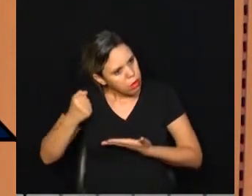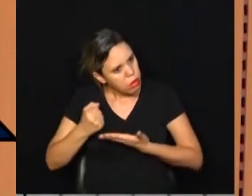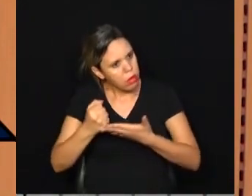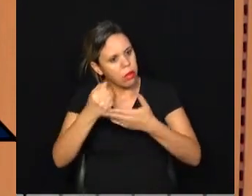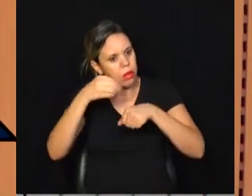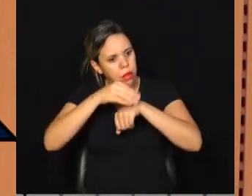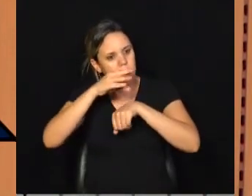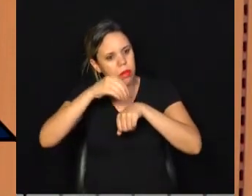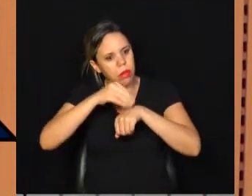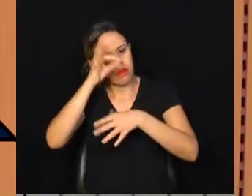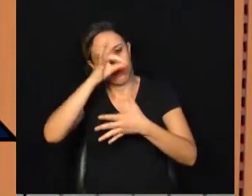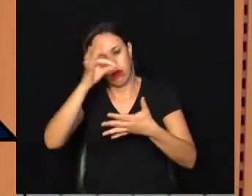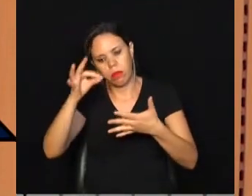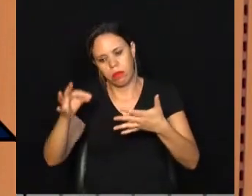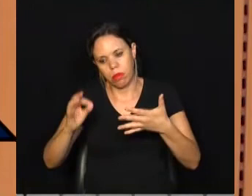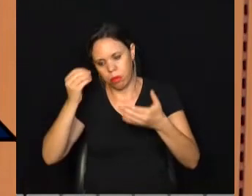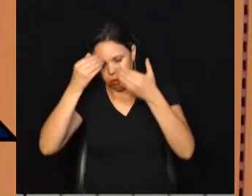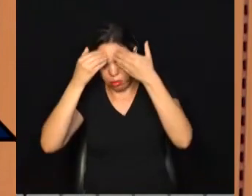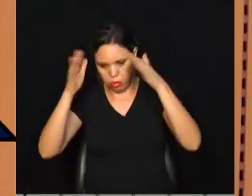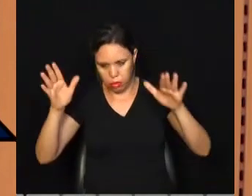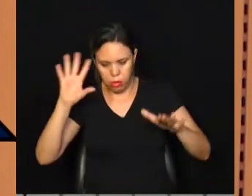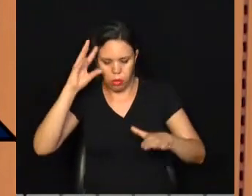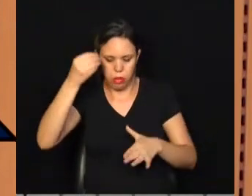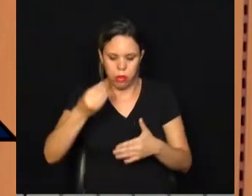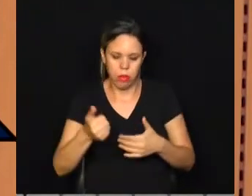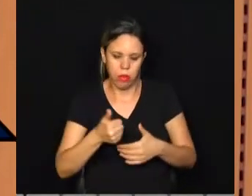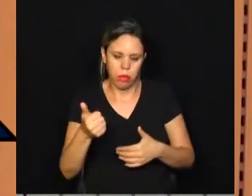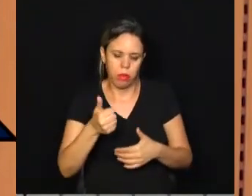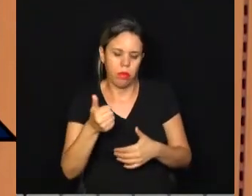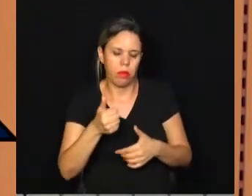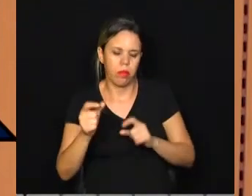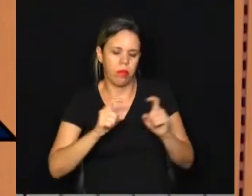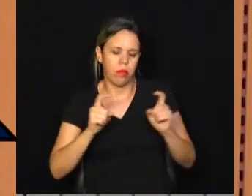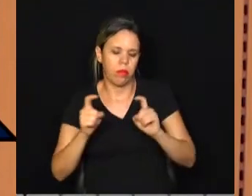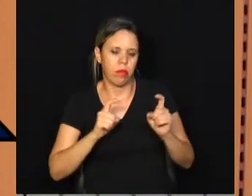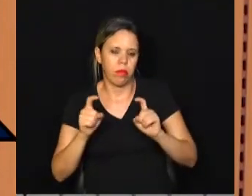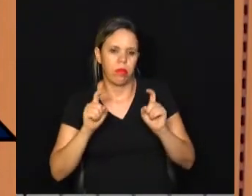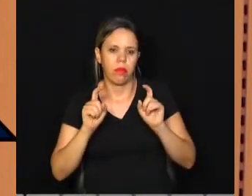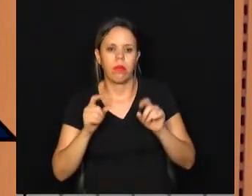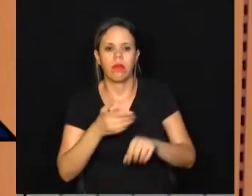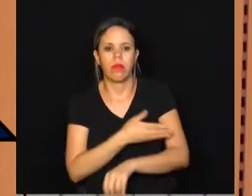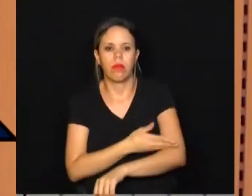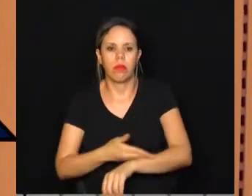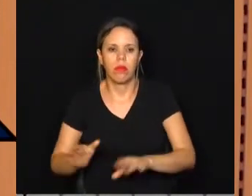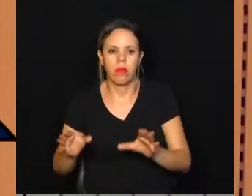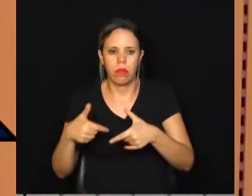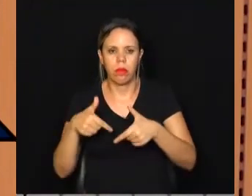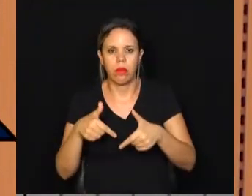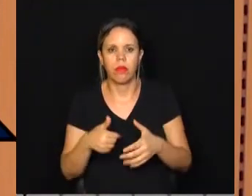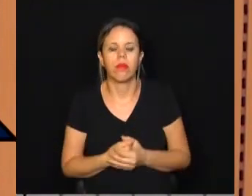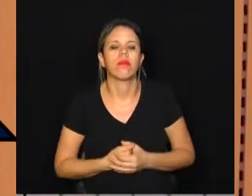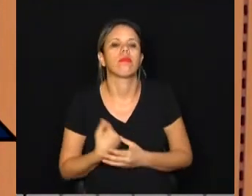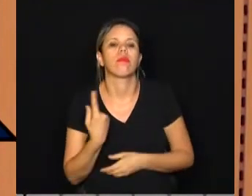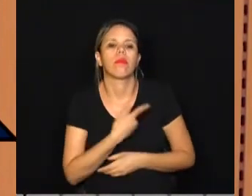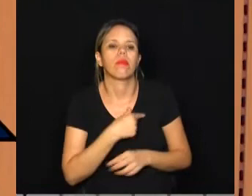trazer elementos para que nessa primeira reunião ordinária da nossa comissão